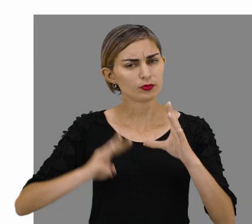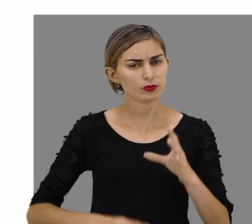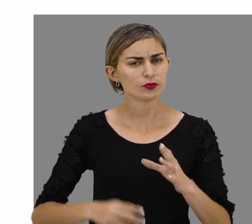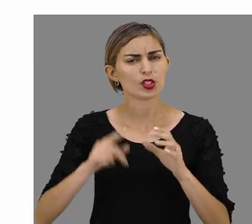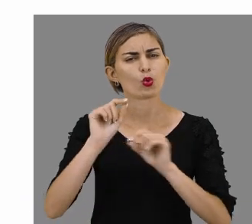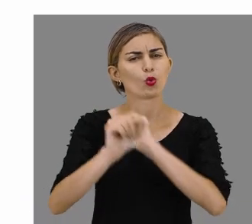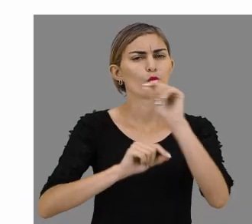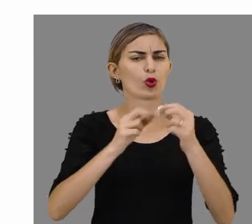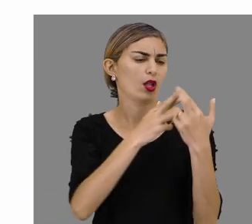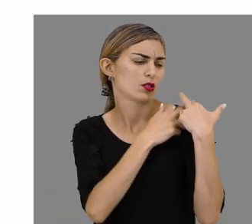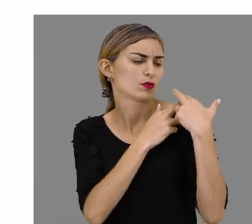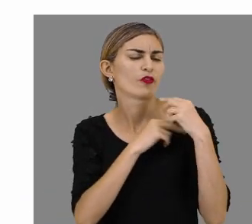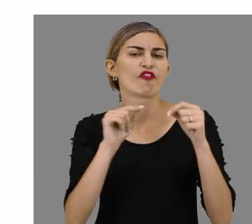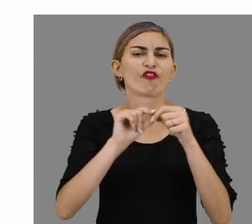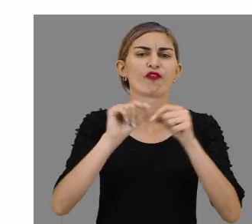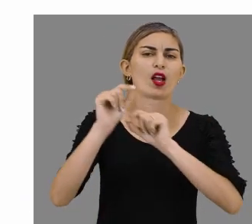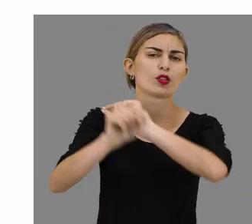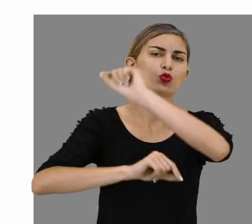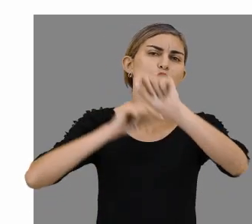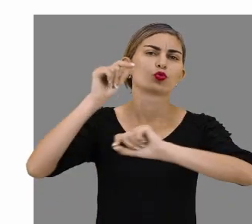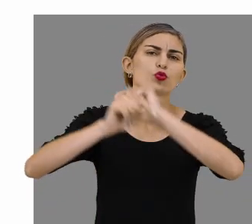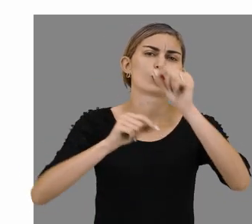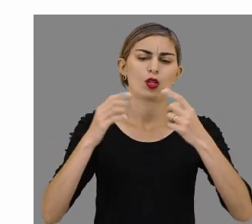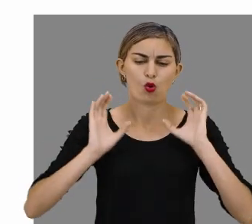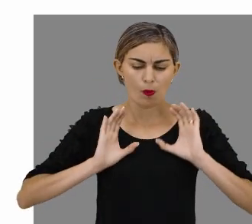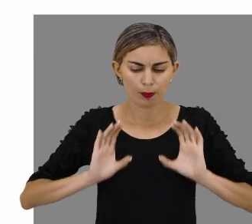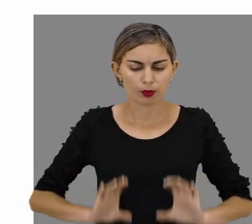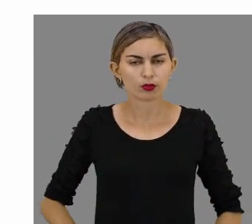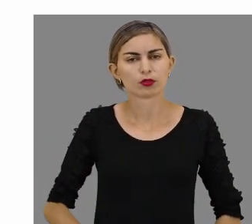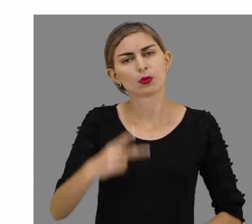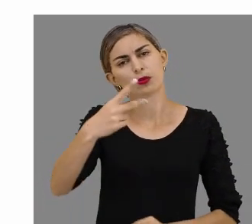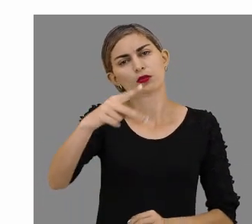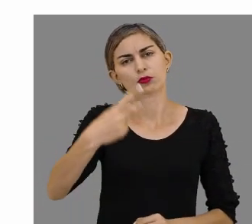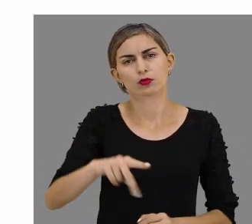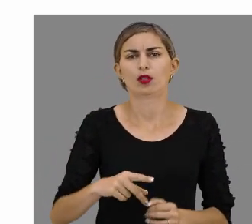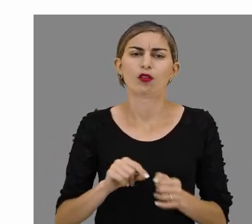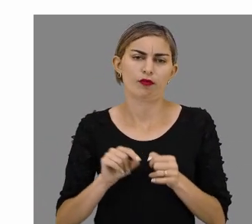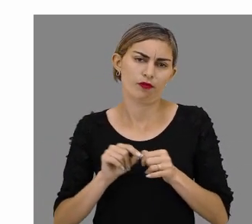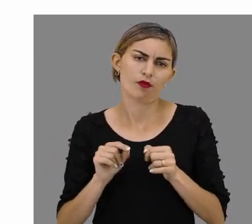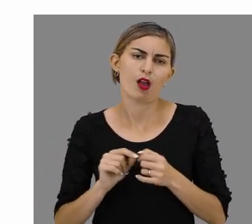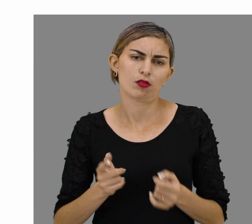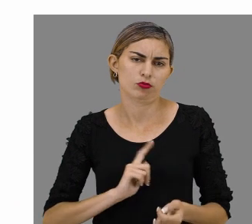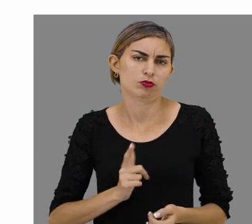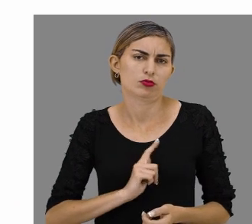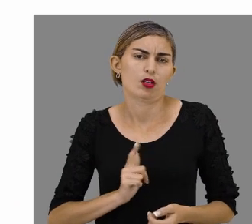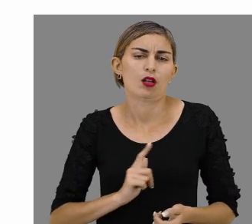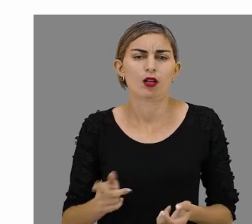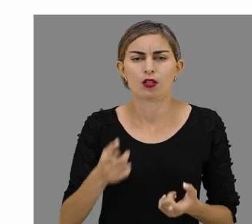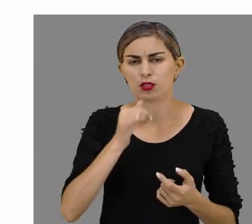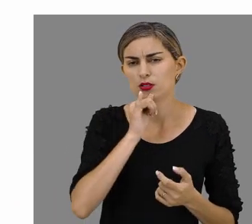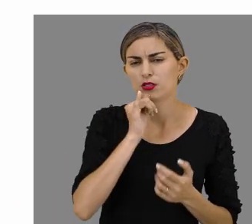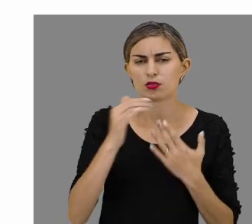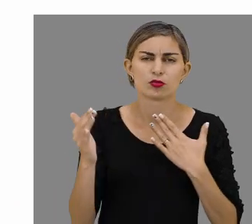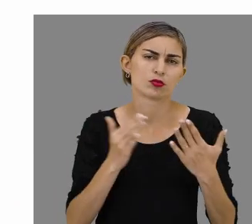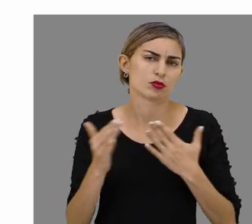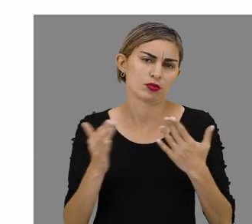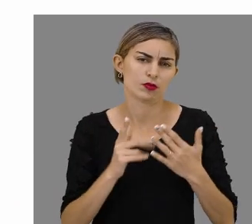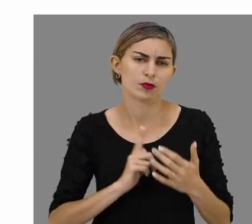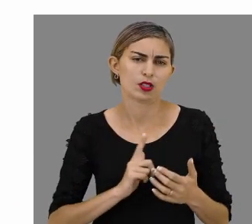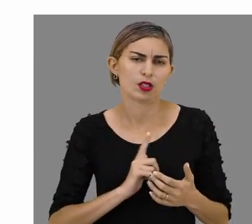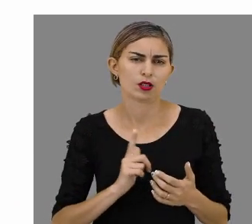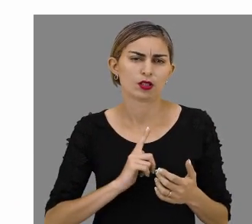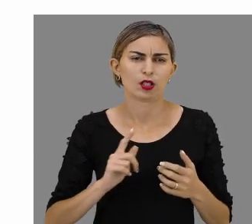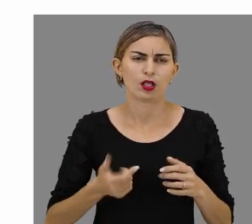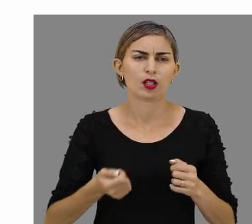os métodos são as funcionalidades ou comportamento que os objetos poderão possuir. No nosso exemplo,